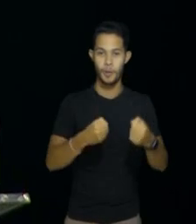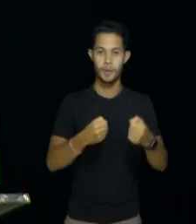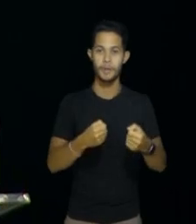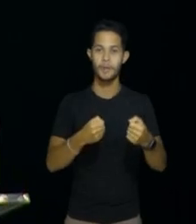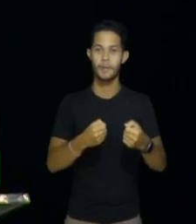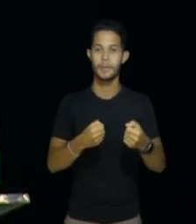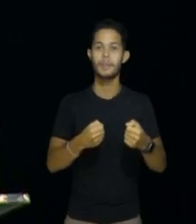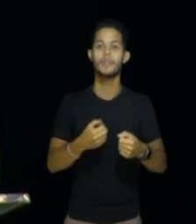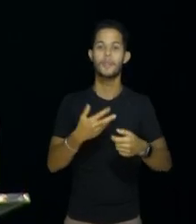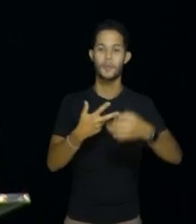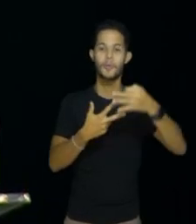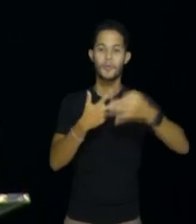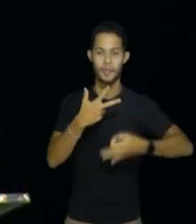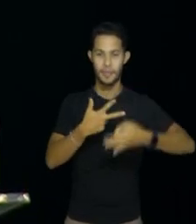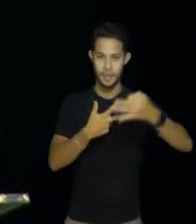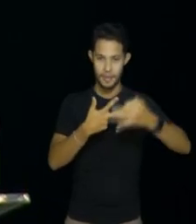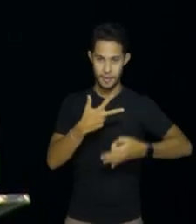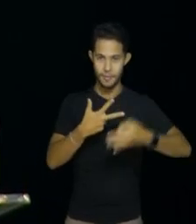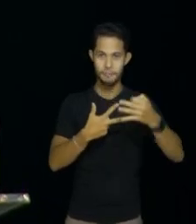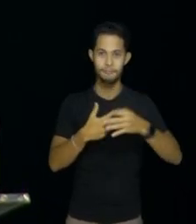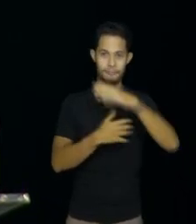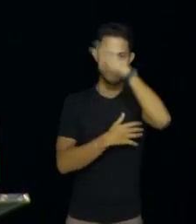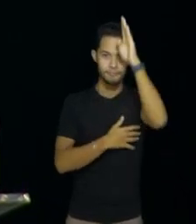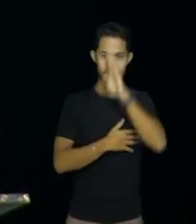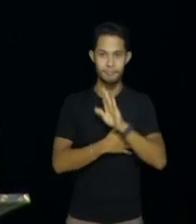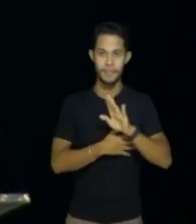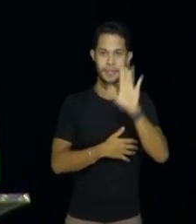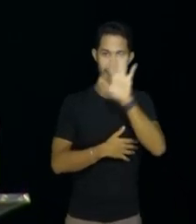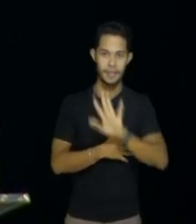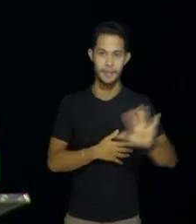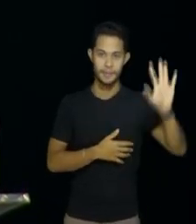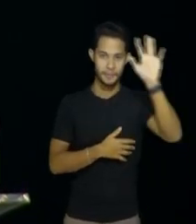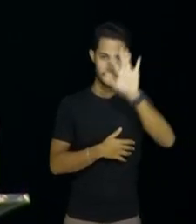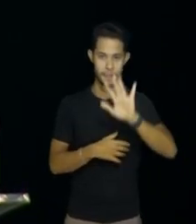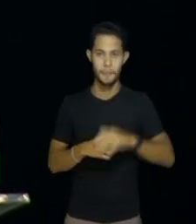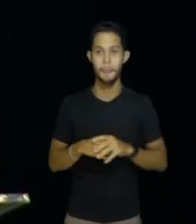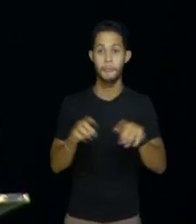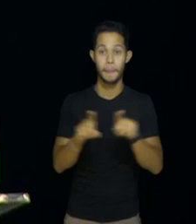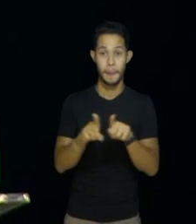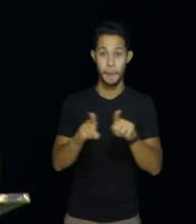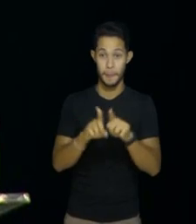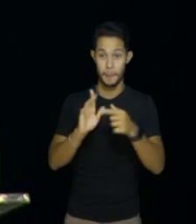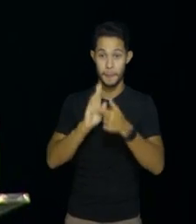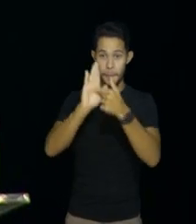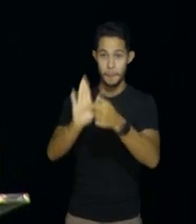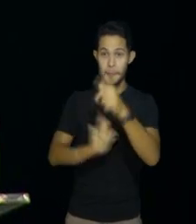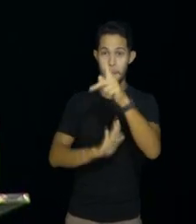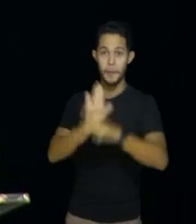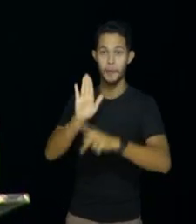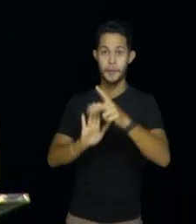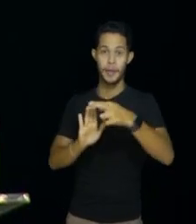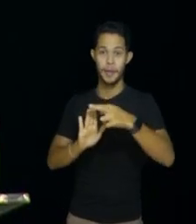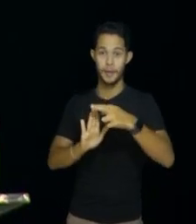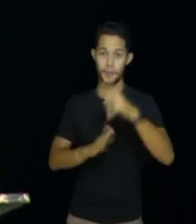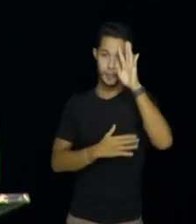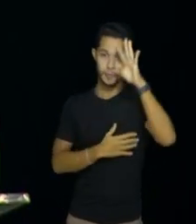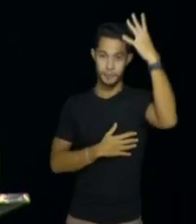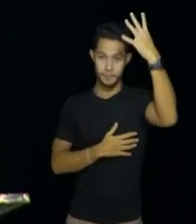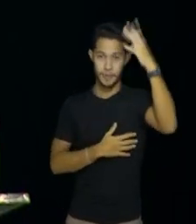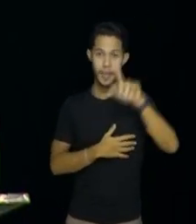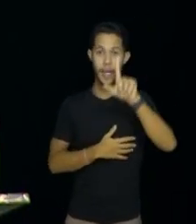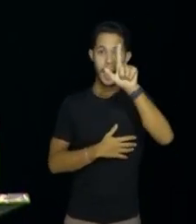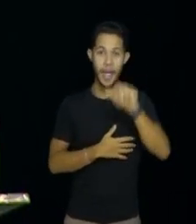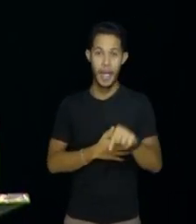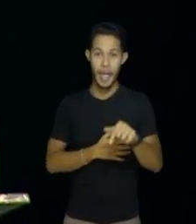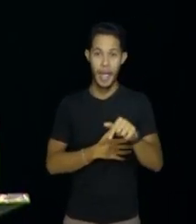nesse sentido também, a ideia de nós apresentarmos esse projeto de resolução é indicando uma PEC